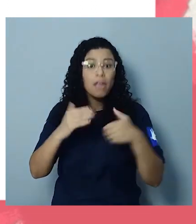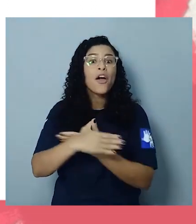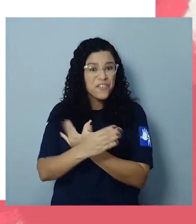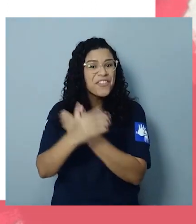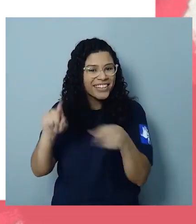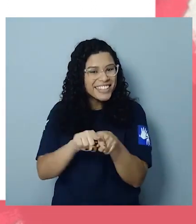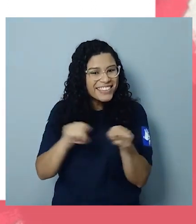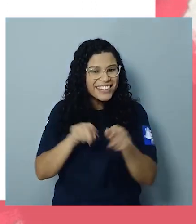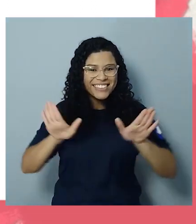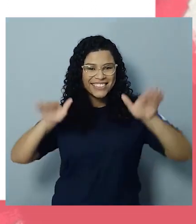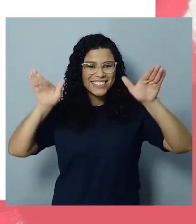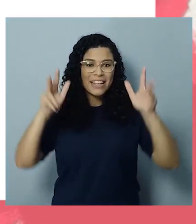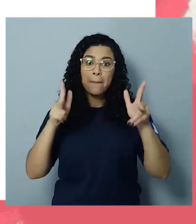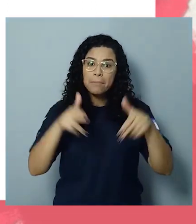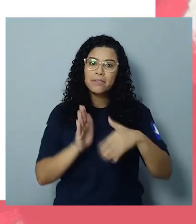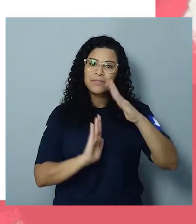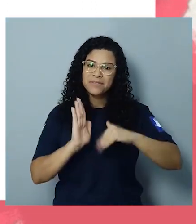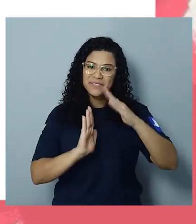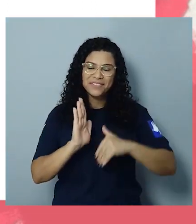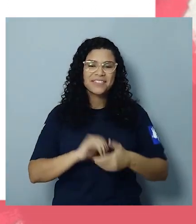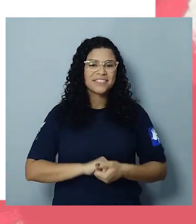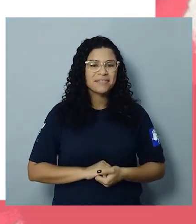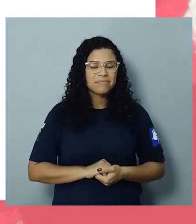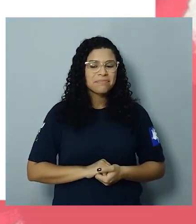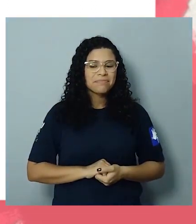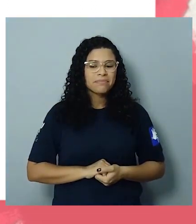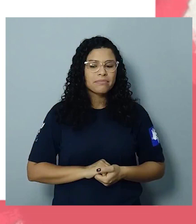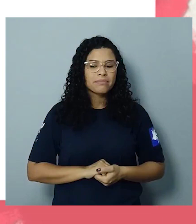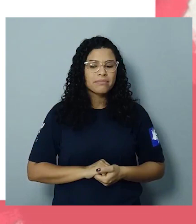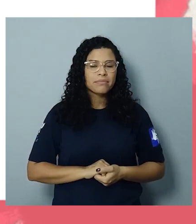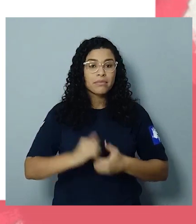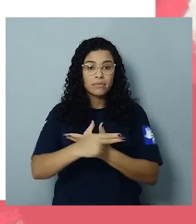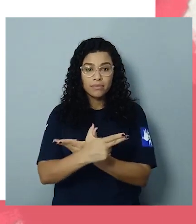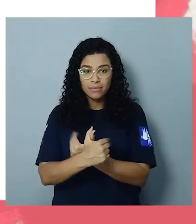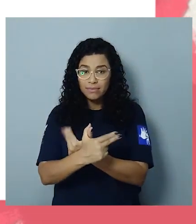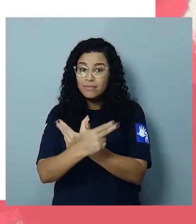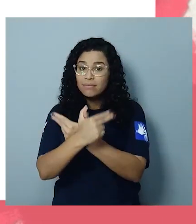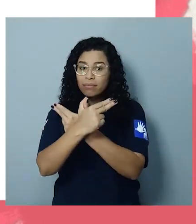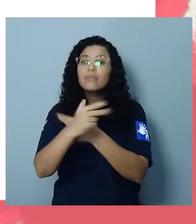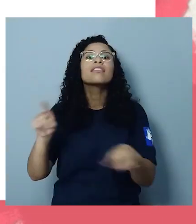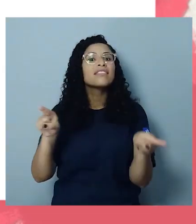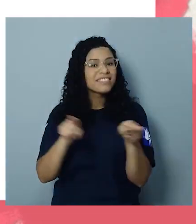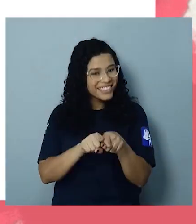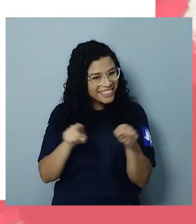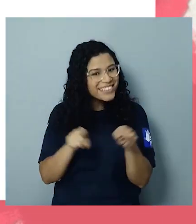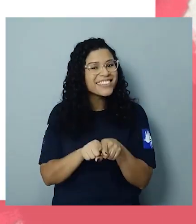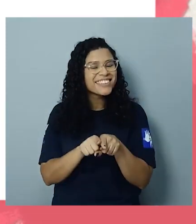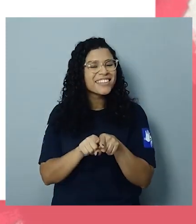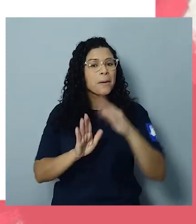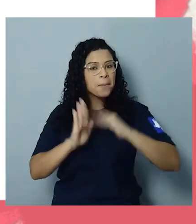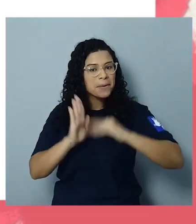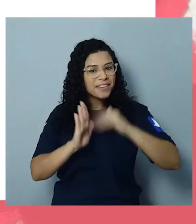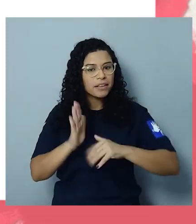mariposa vou então vou pintar da mesma cor Oi e a Libélula voa também então vou pintar